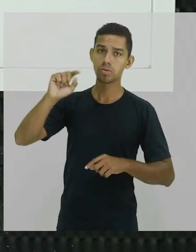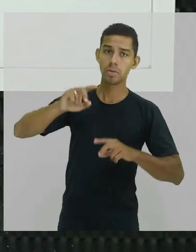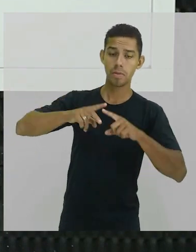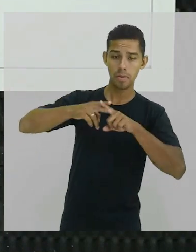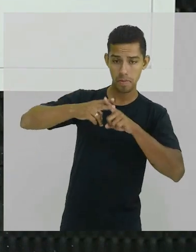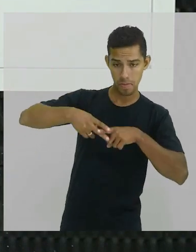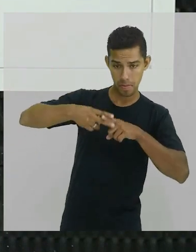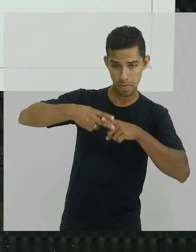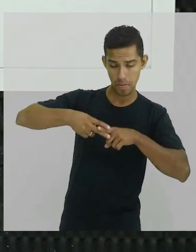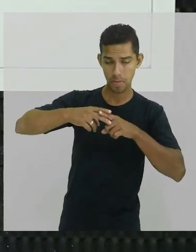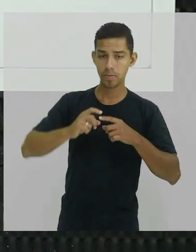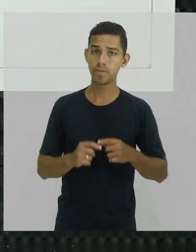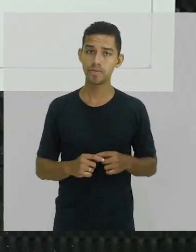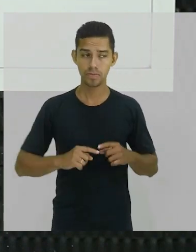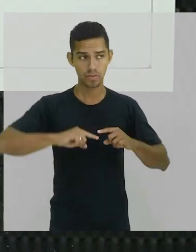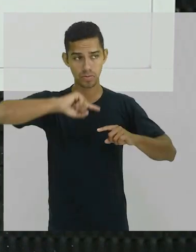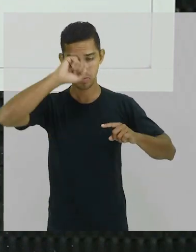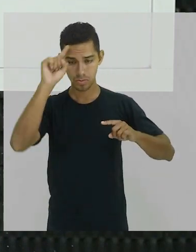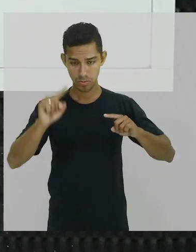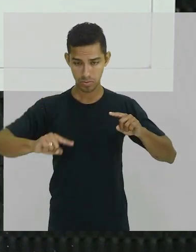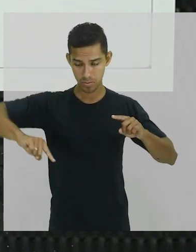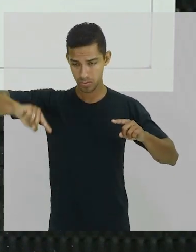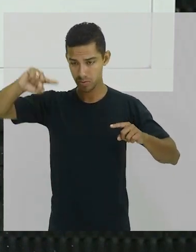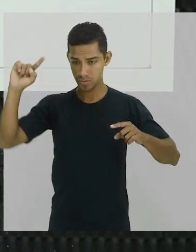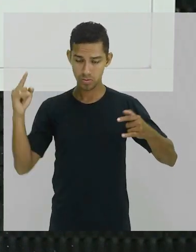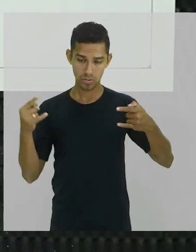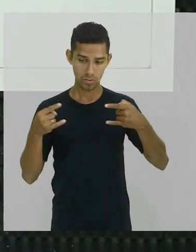e ondas eletromagnéticas.